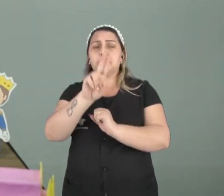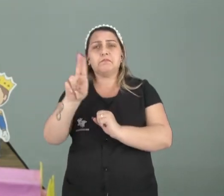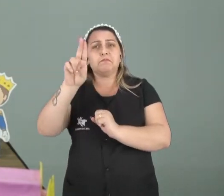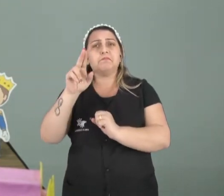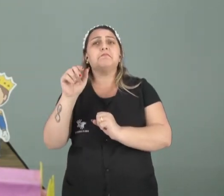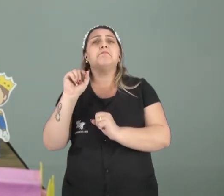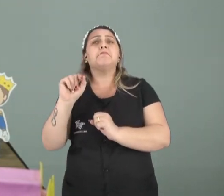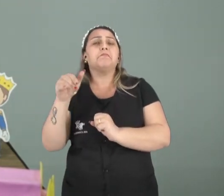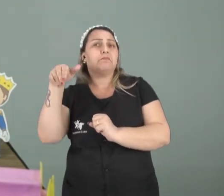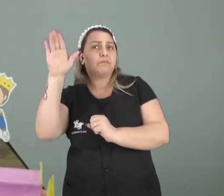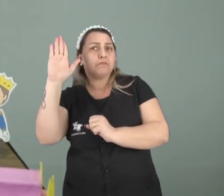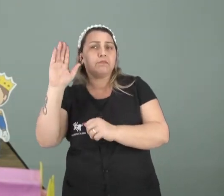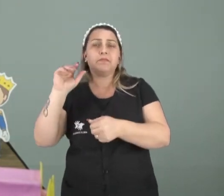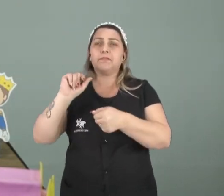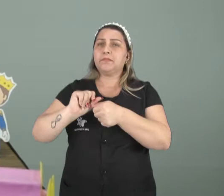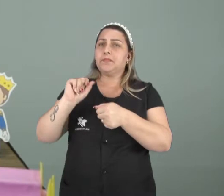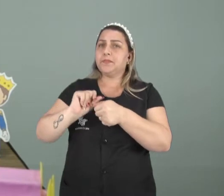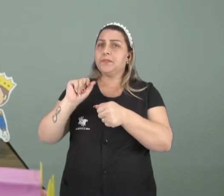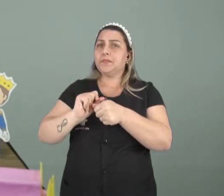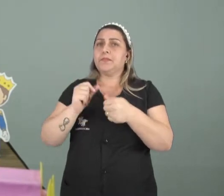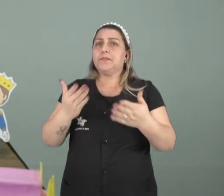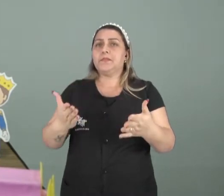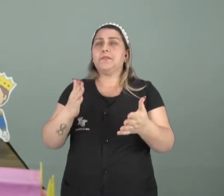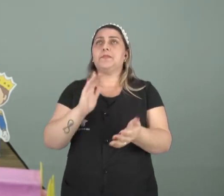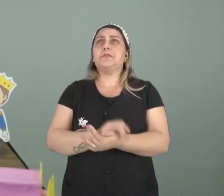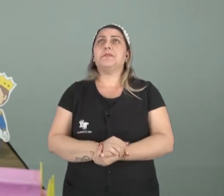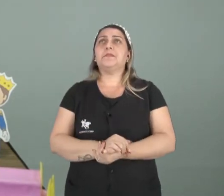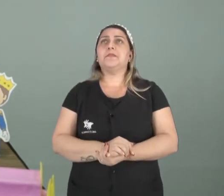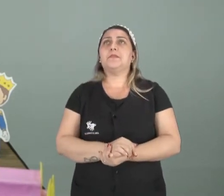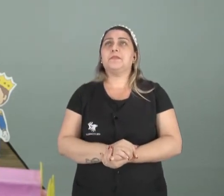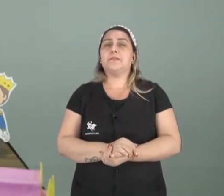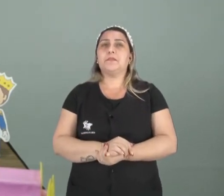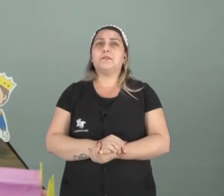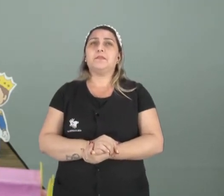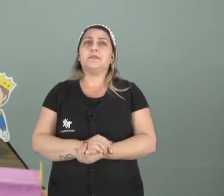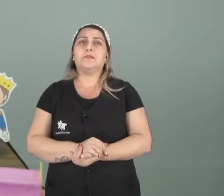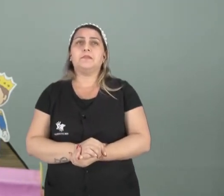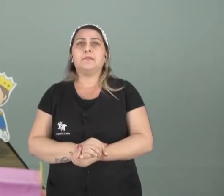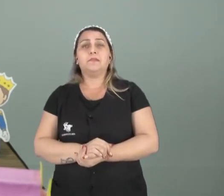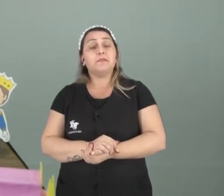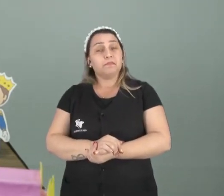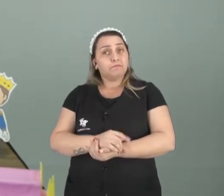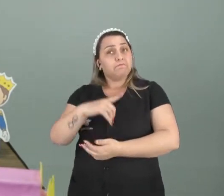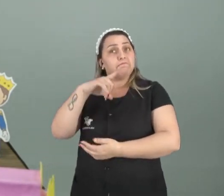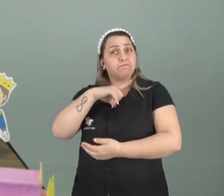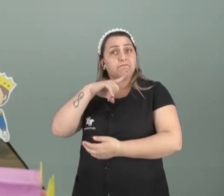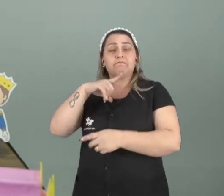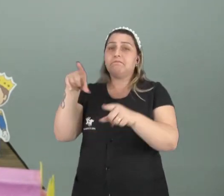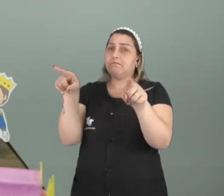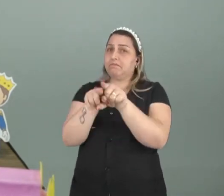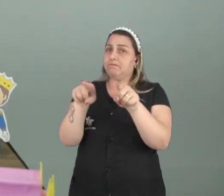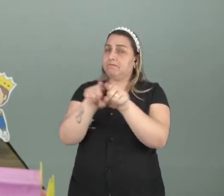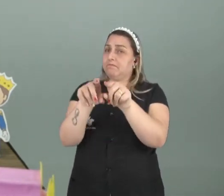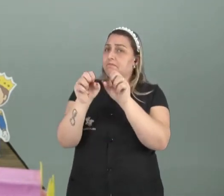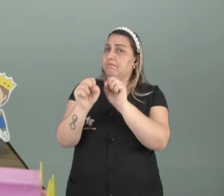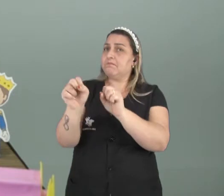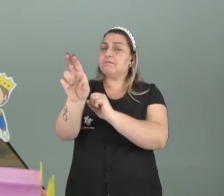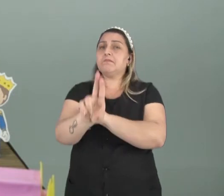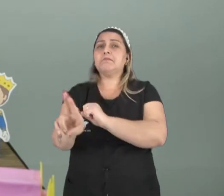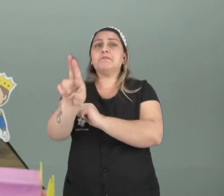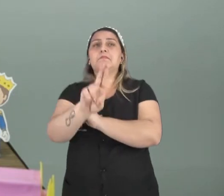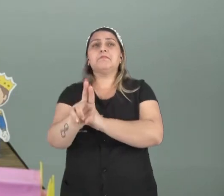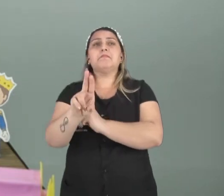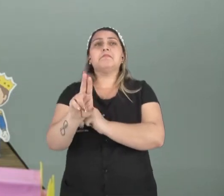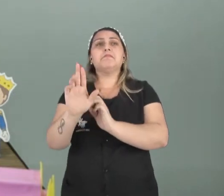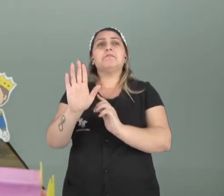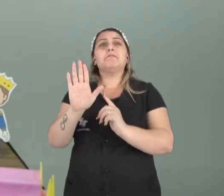o que mais para retirar essas medidas? Nós também podemos